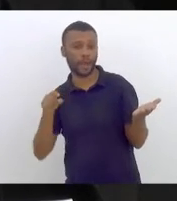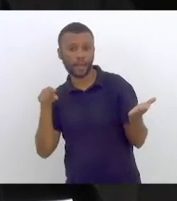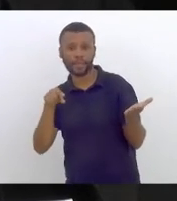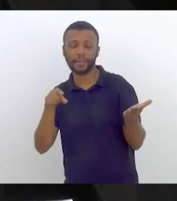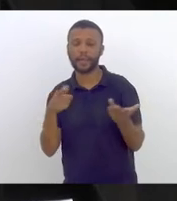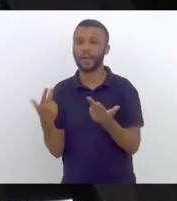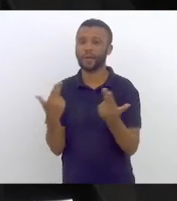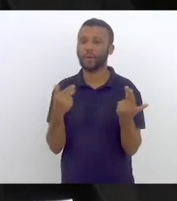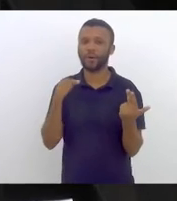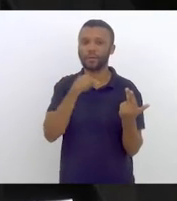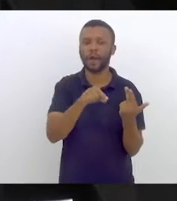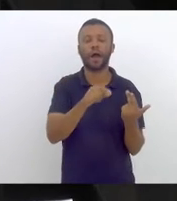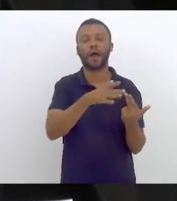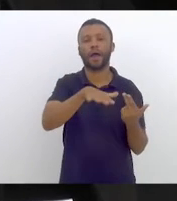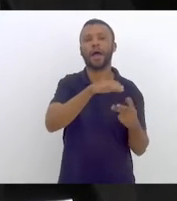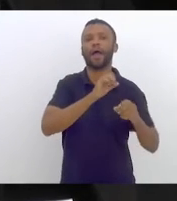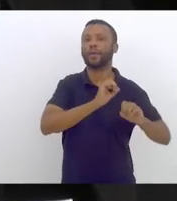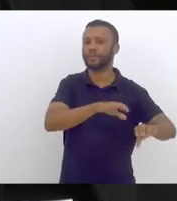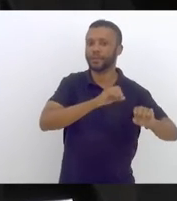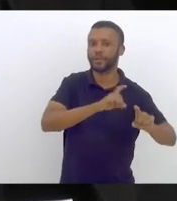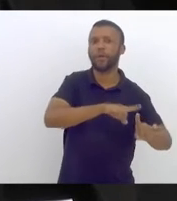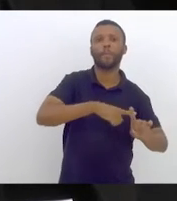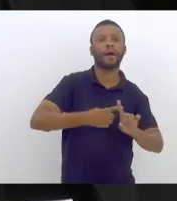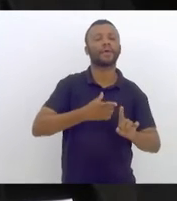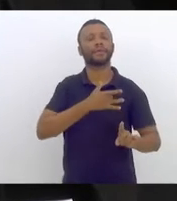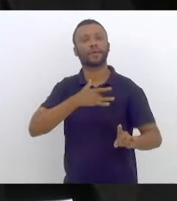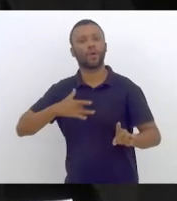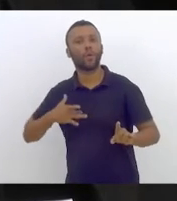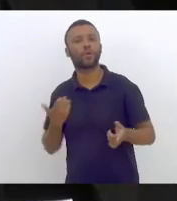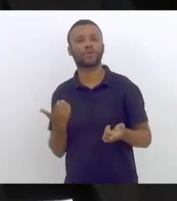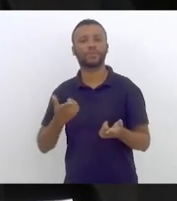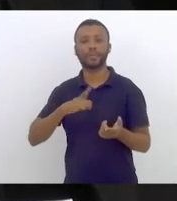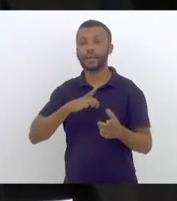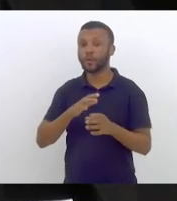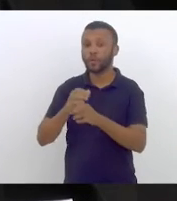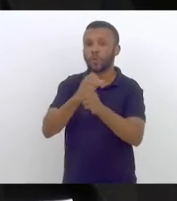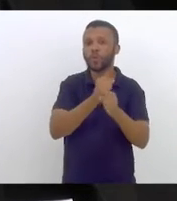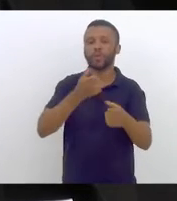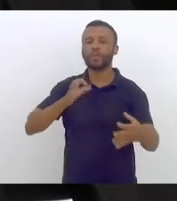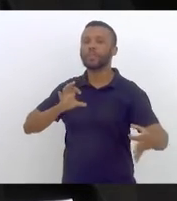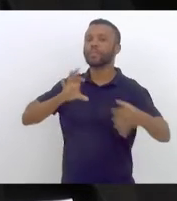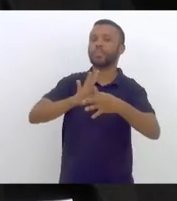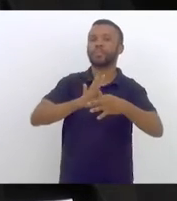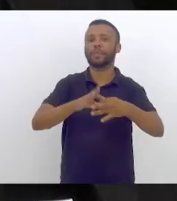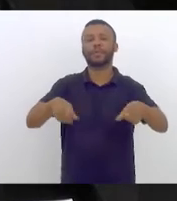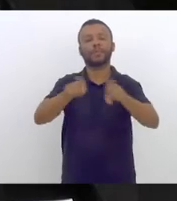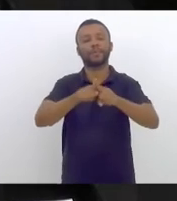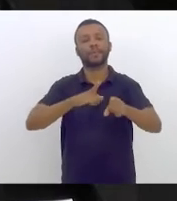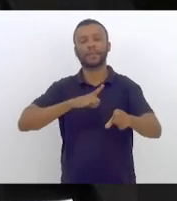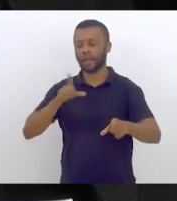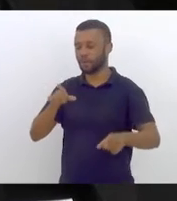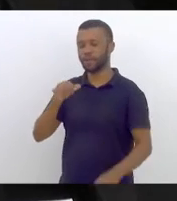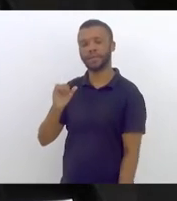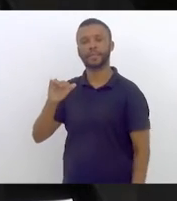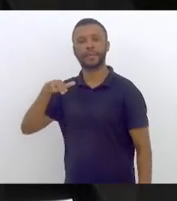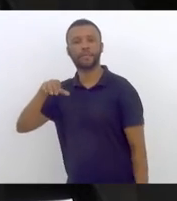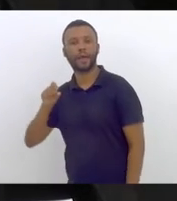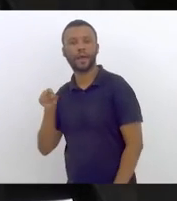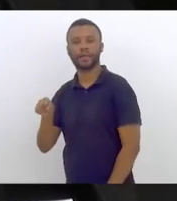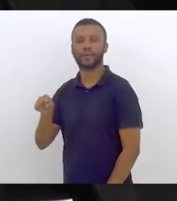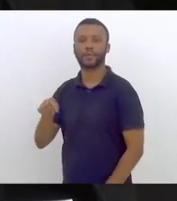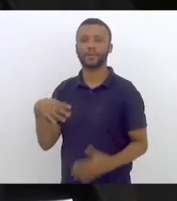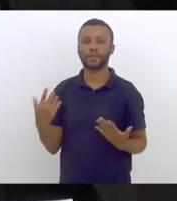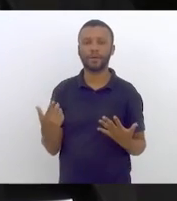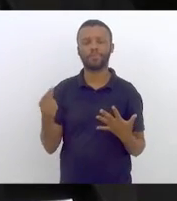vinculadas, e para estas vinculações, Luiz Paulo, contam também os recursos do ICMS, obviamente. Então, ou seja, as perdas